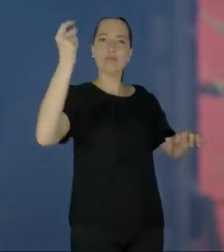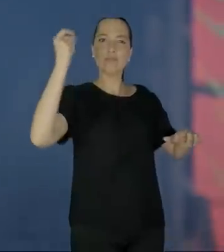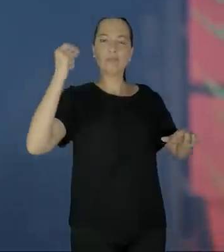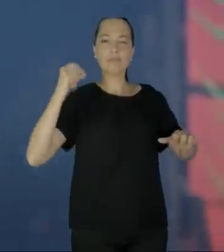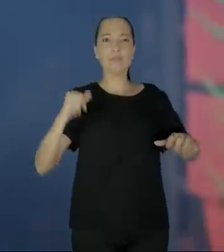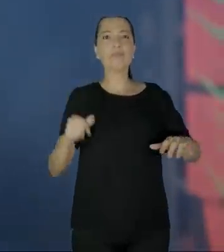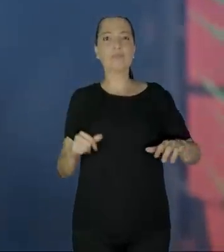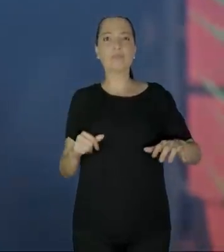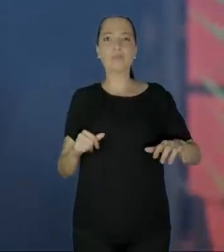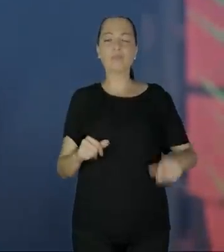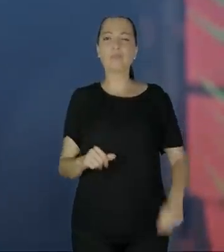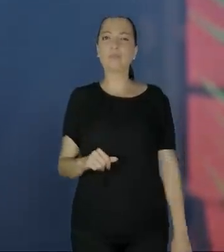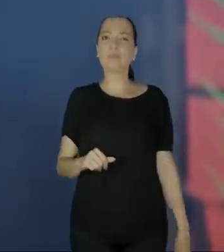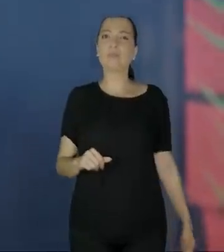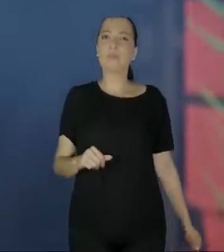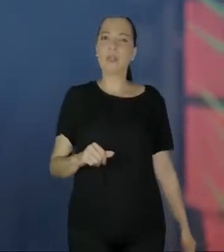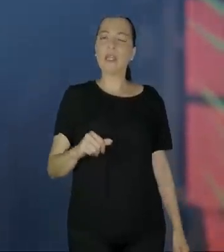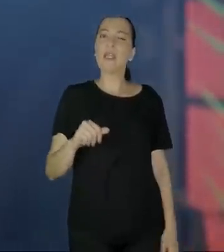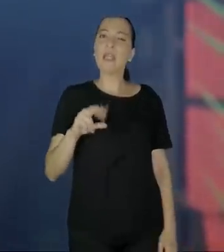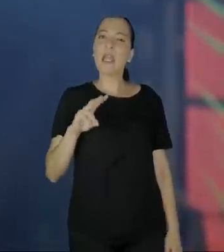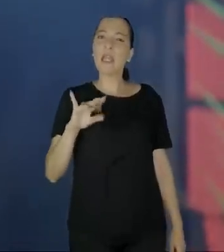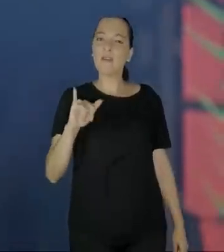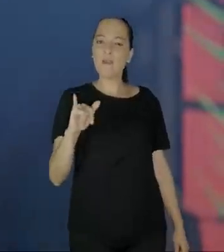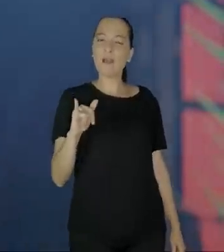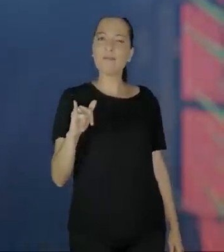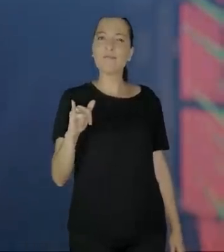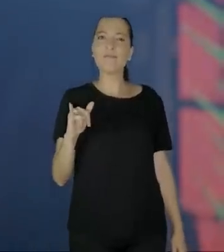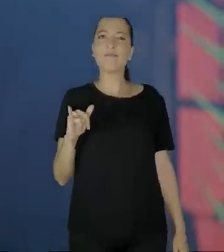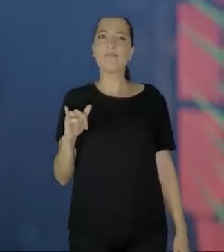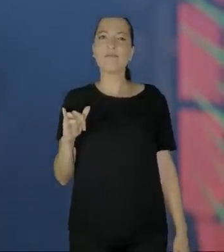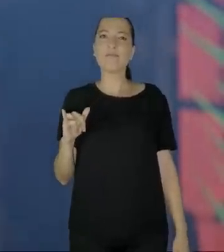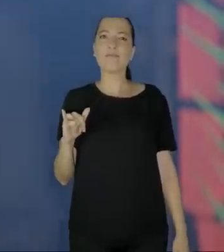harmonia entre os dois.